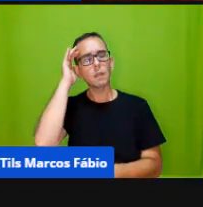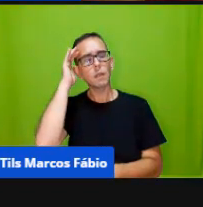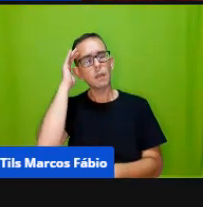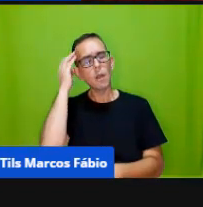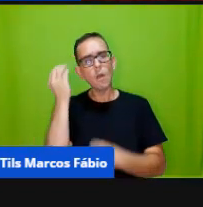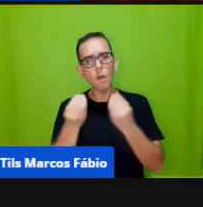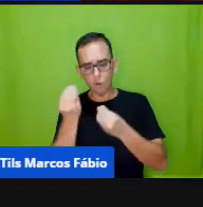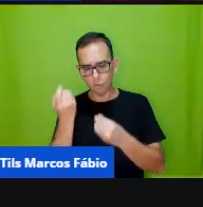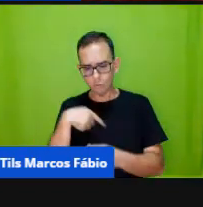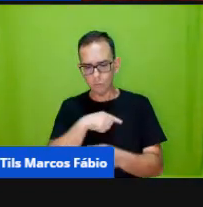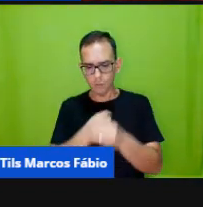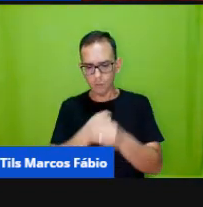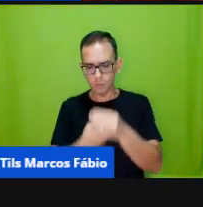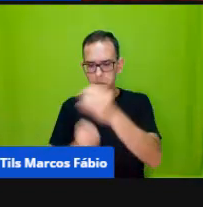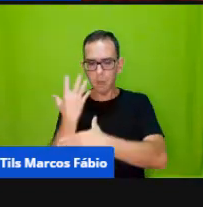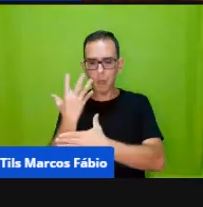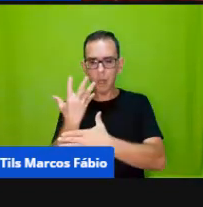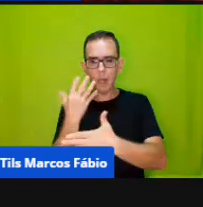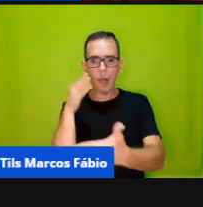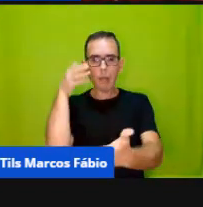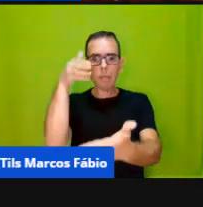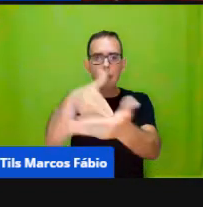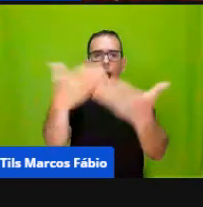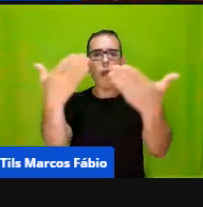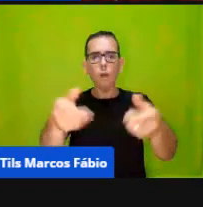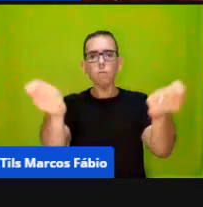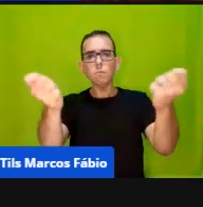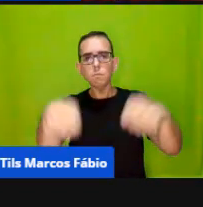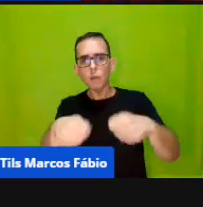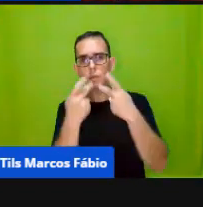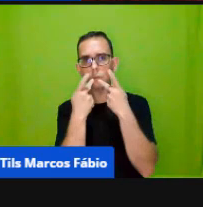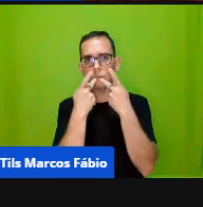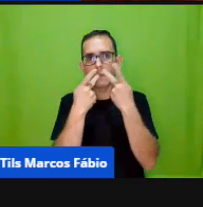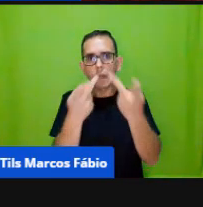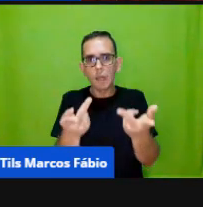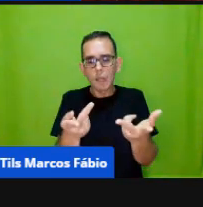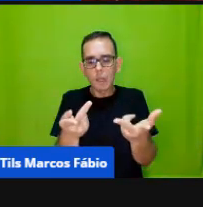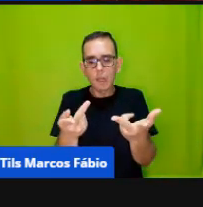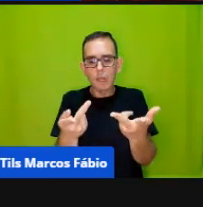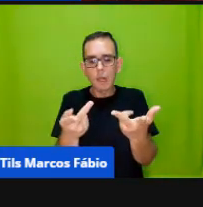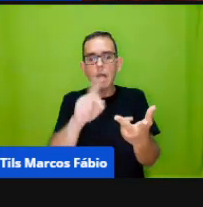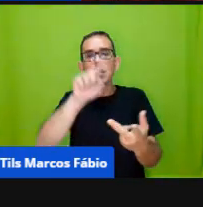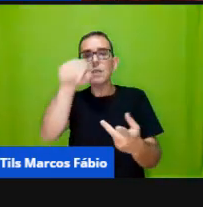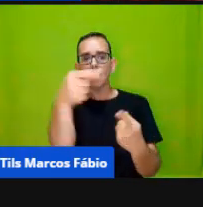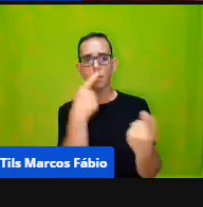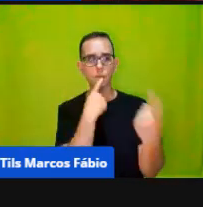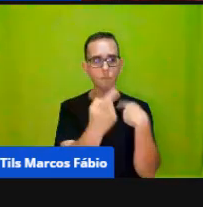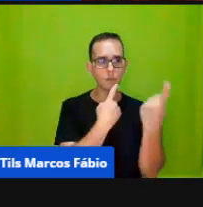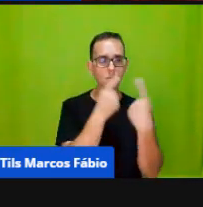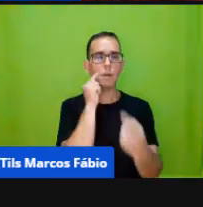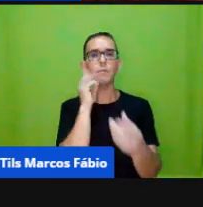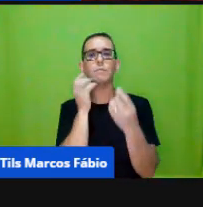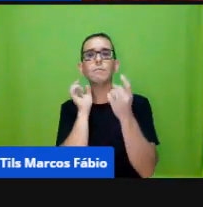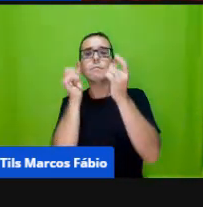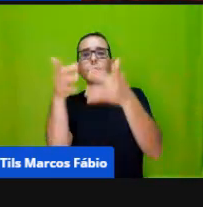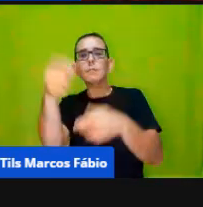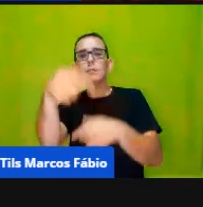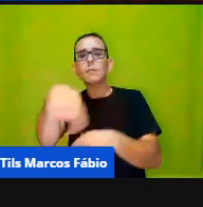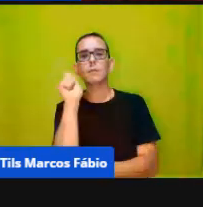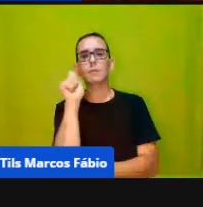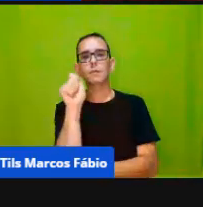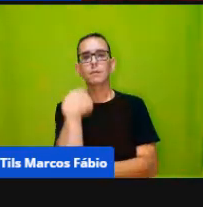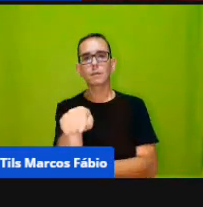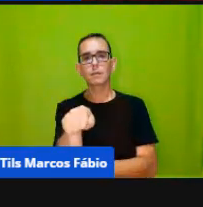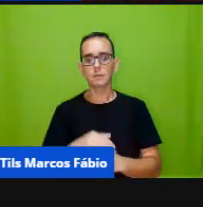nasceu e onde nós estamos chegando, que é a discussão final que nós vamos deixar aqui após esse bate-papo aqui nesse canal.